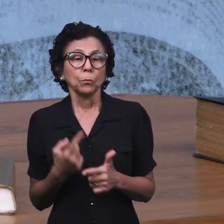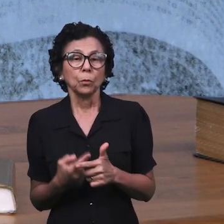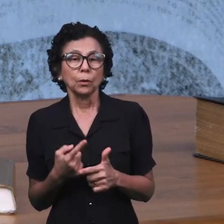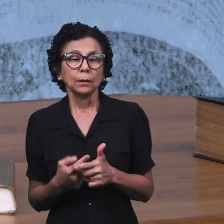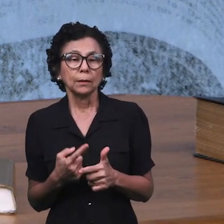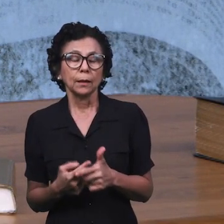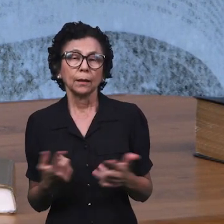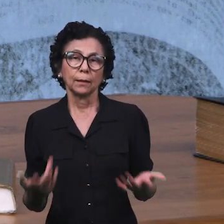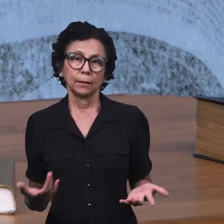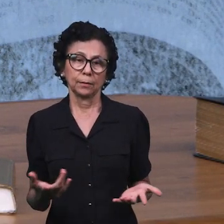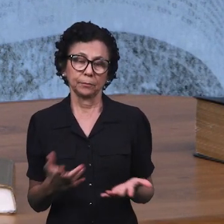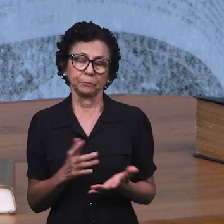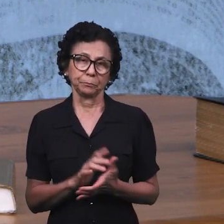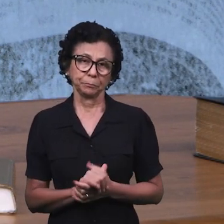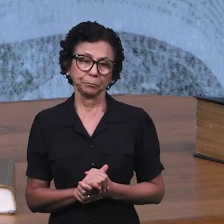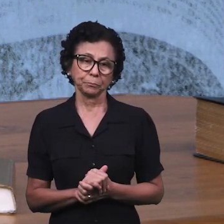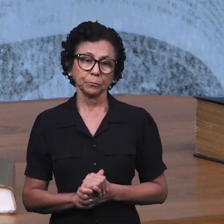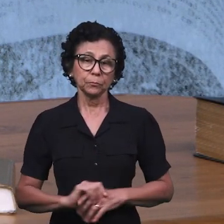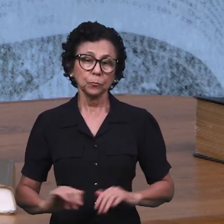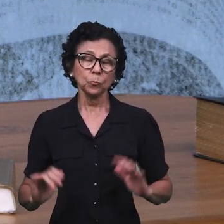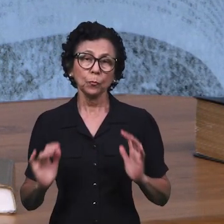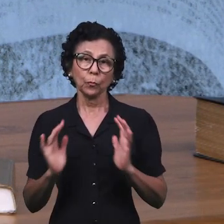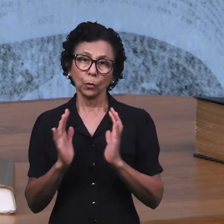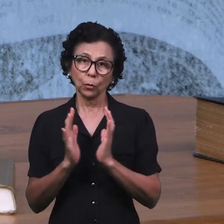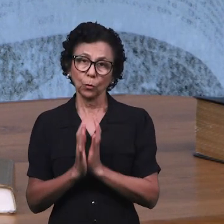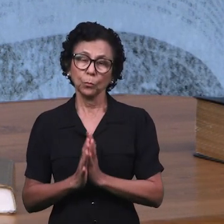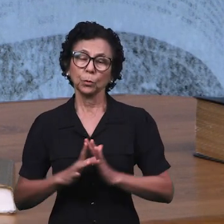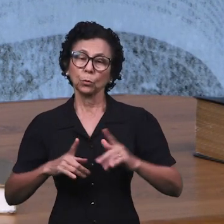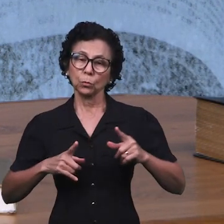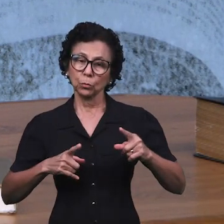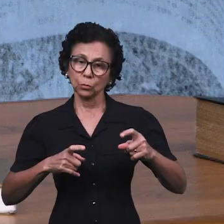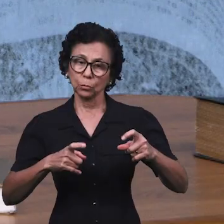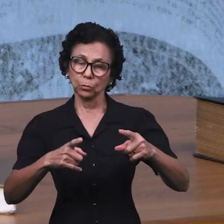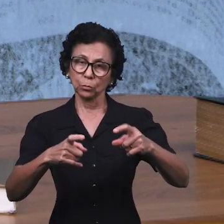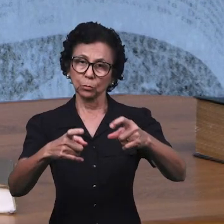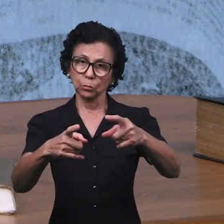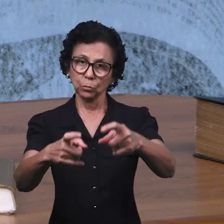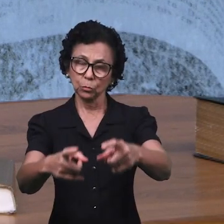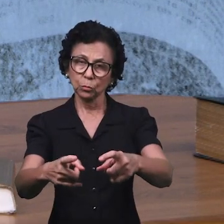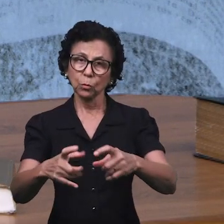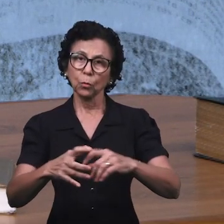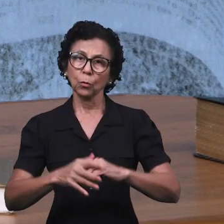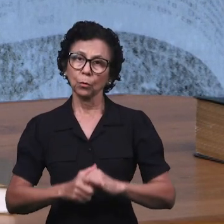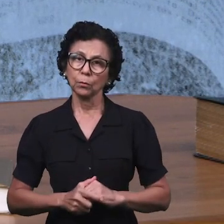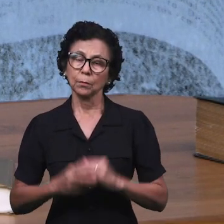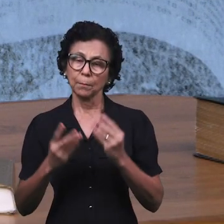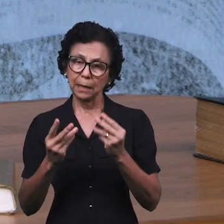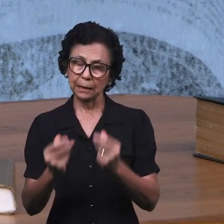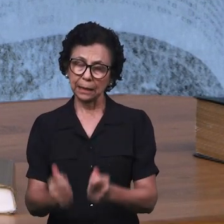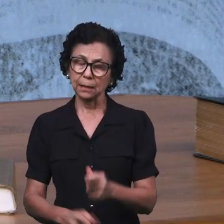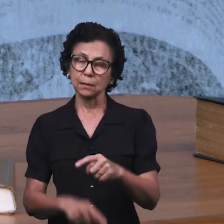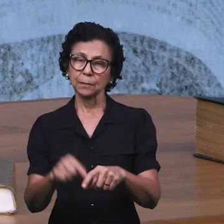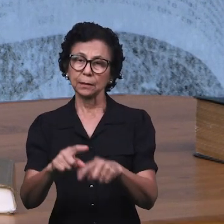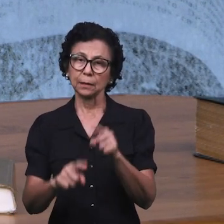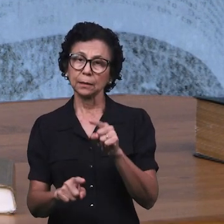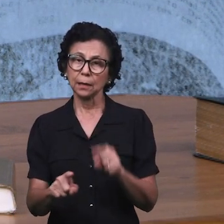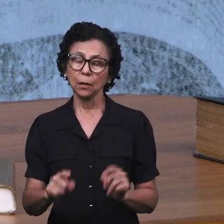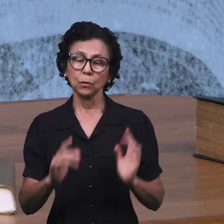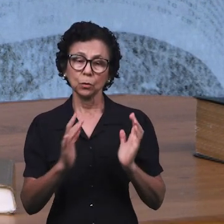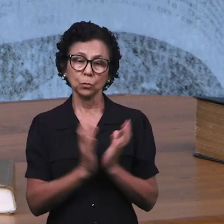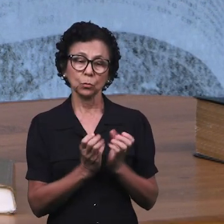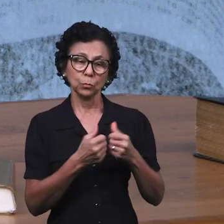que desceram a peleja, tal também será a parte dos que ficaram com a bagagem,